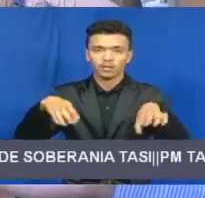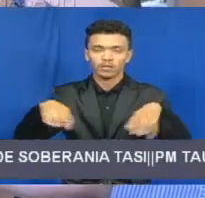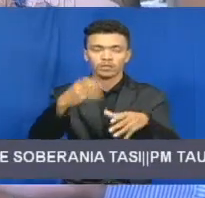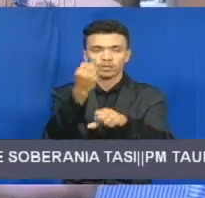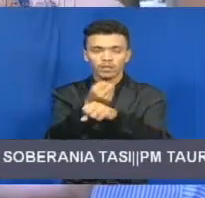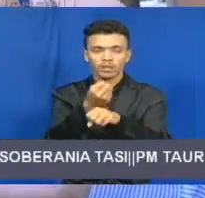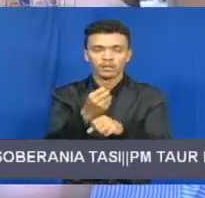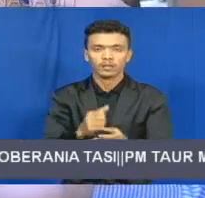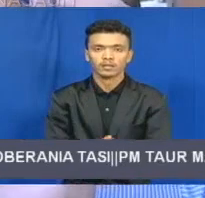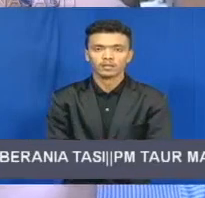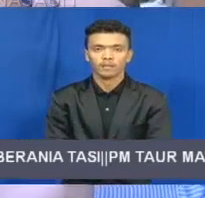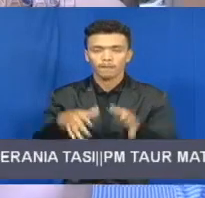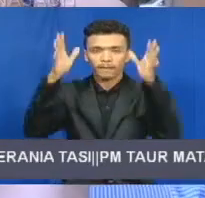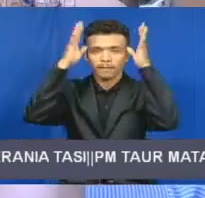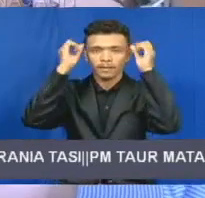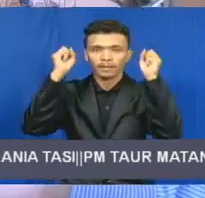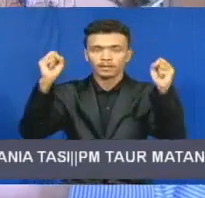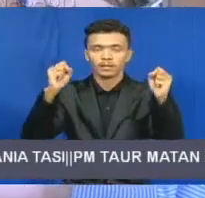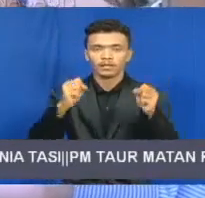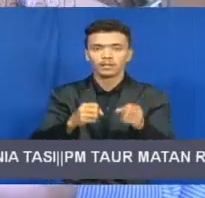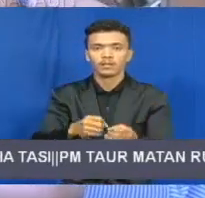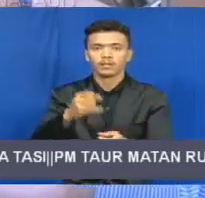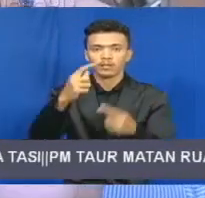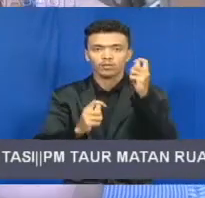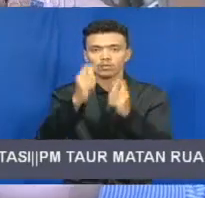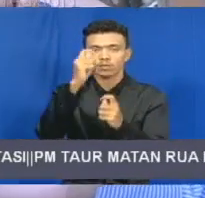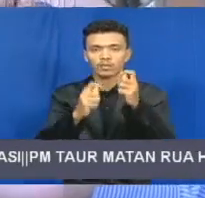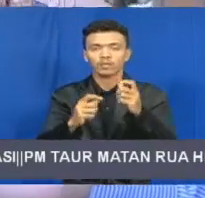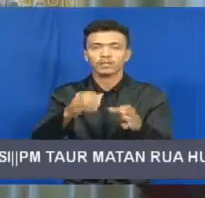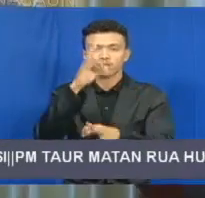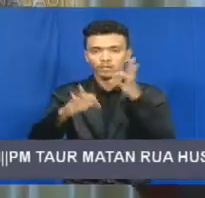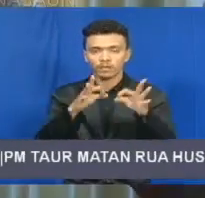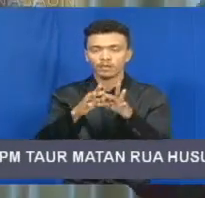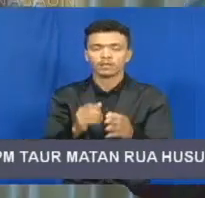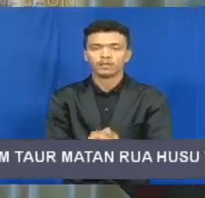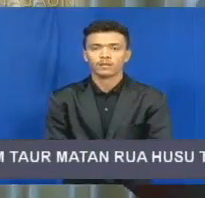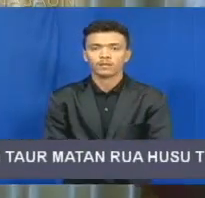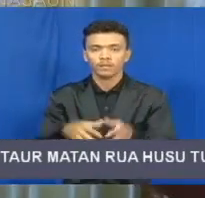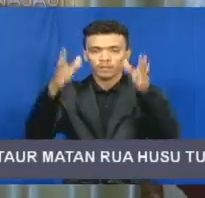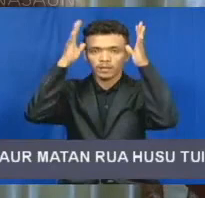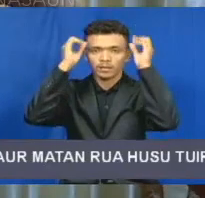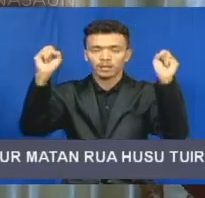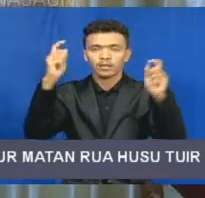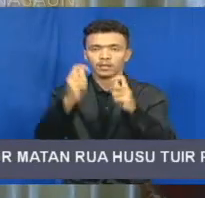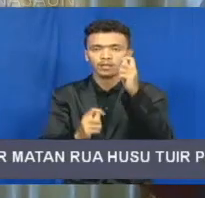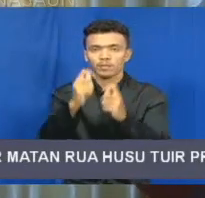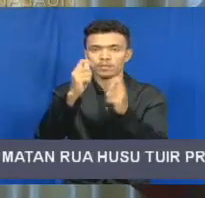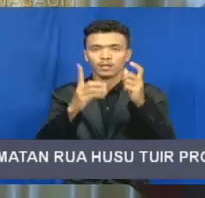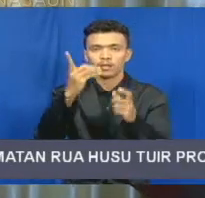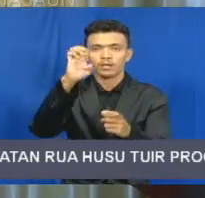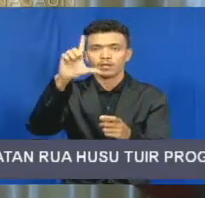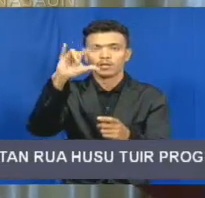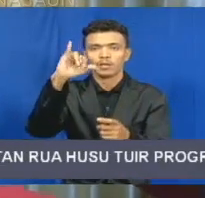Isso, Sua Silêncio, o Presidente Tribunal Recurso, garante que a tecnina se roto. Presidente Tribunal Recurso, Deolindo